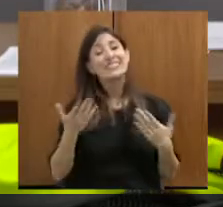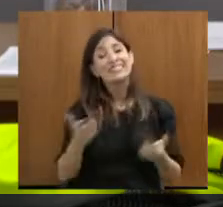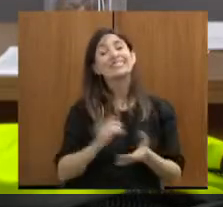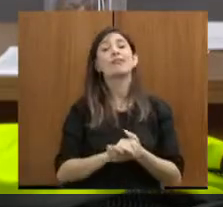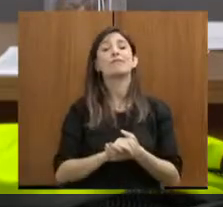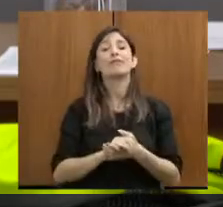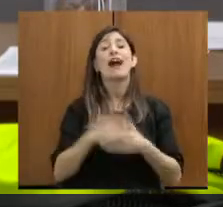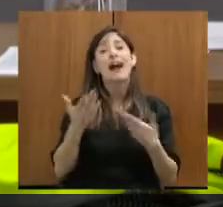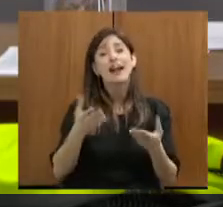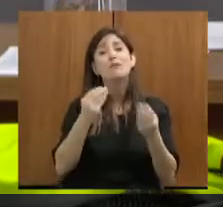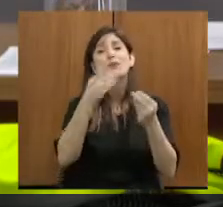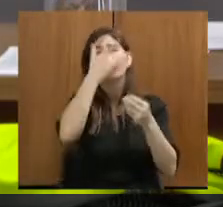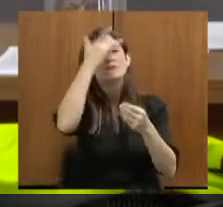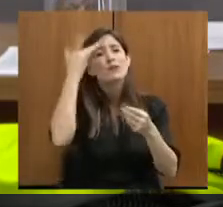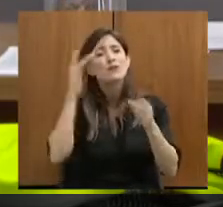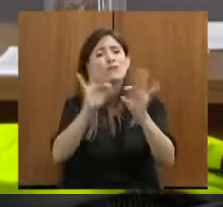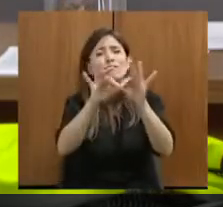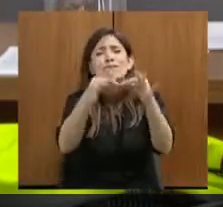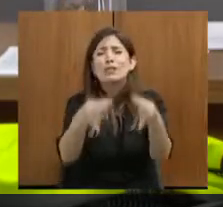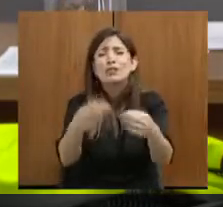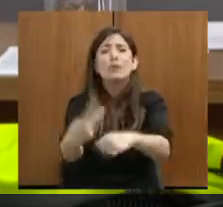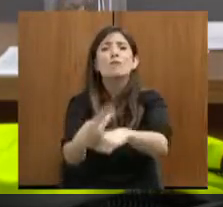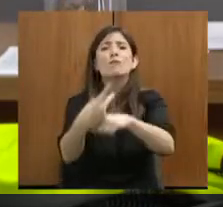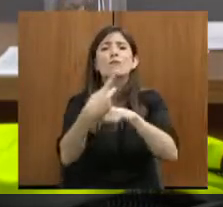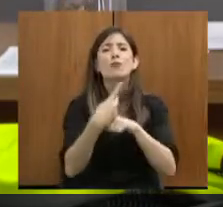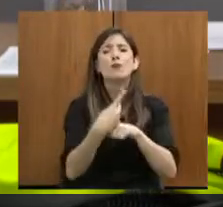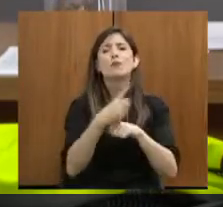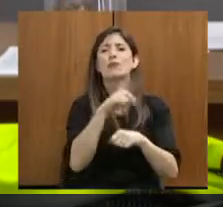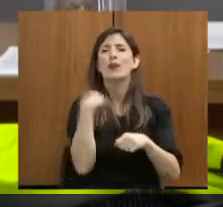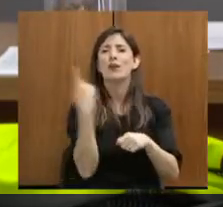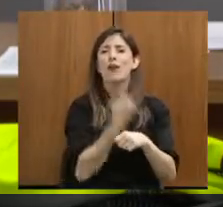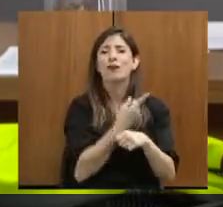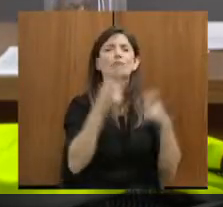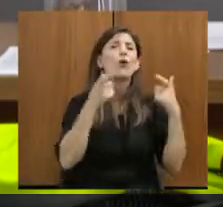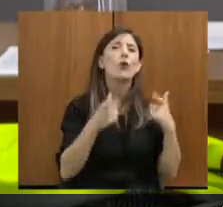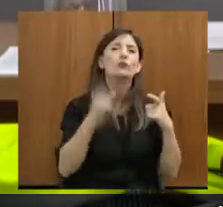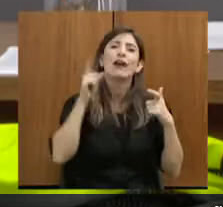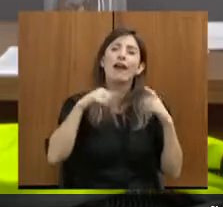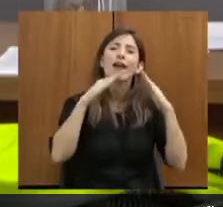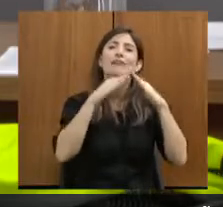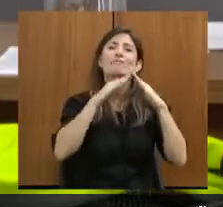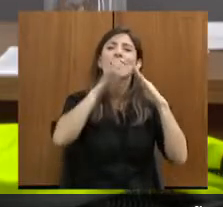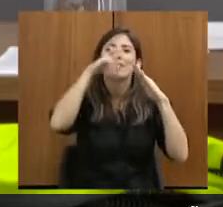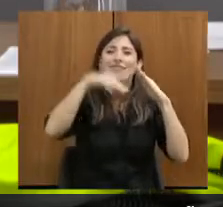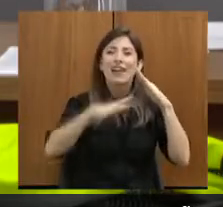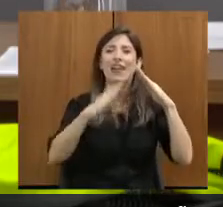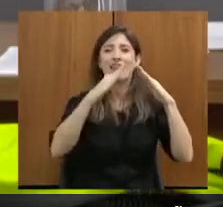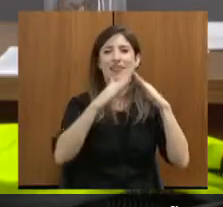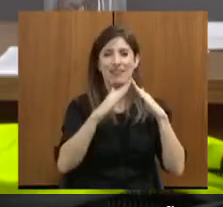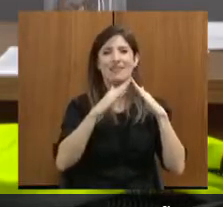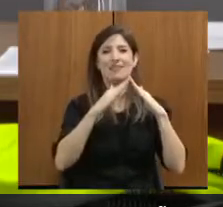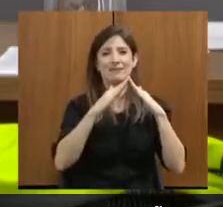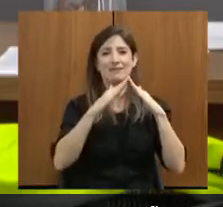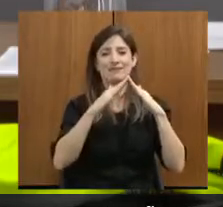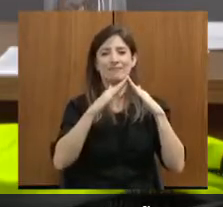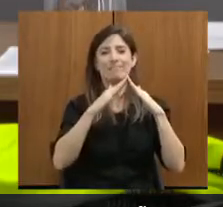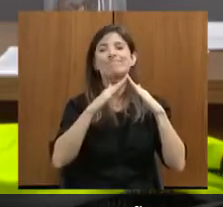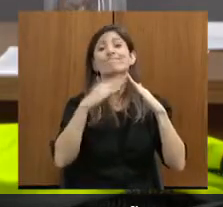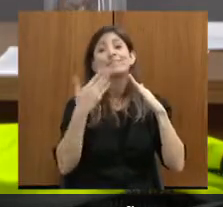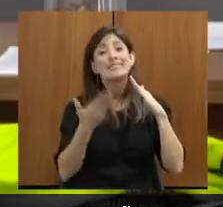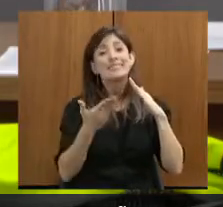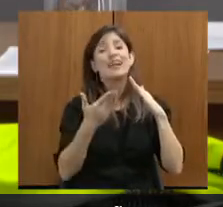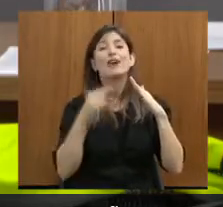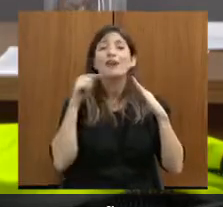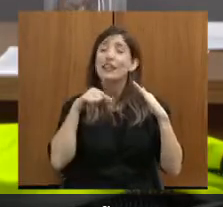lá no terreiro a gente dá nosso jeito a gente pede os filhos junta todo mundo junto a casa e acaba dando um recurso Então